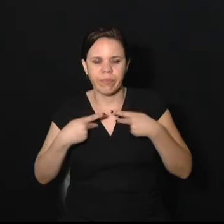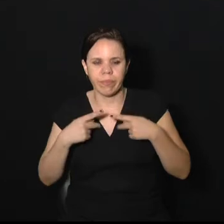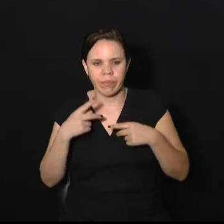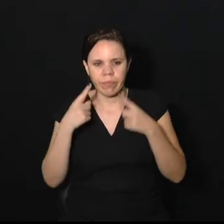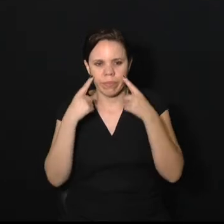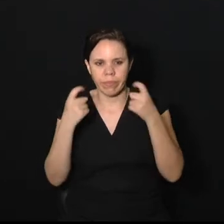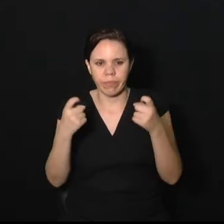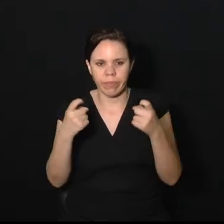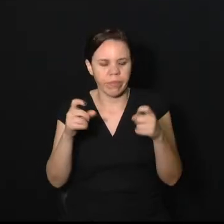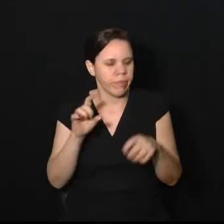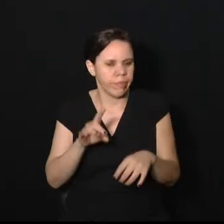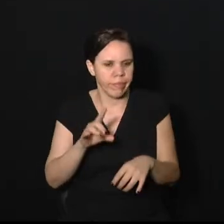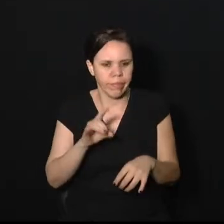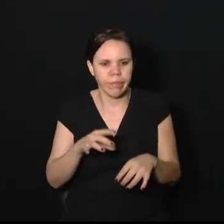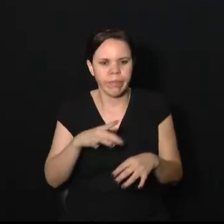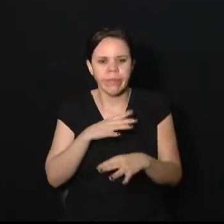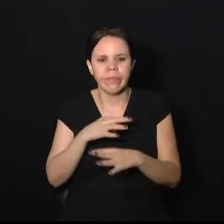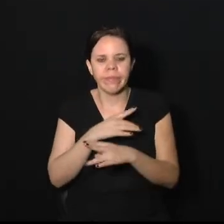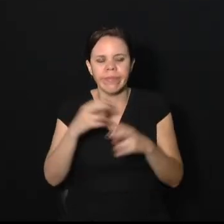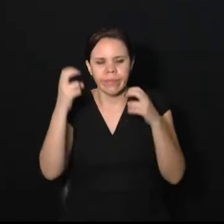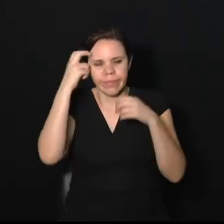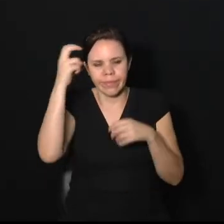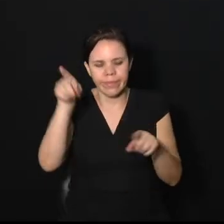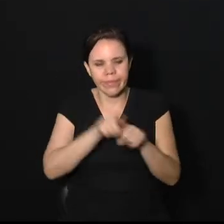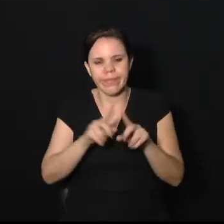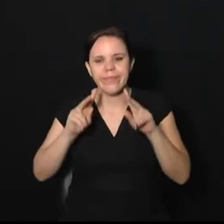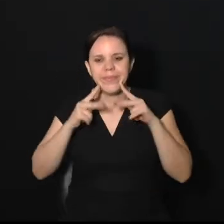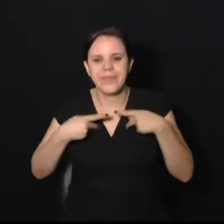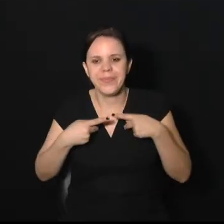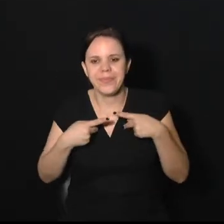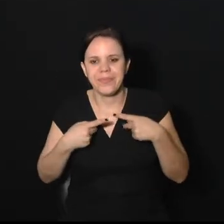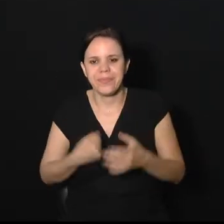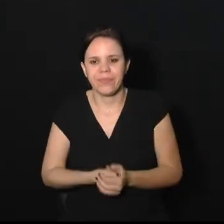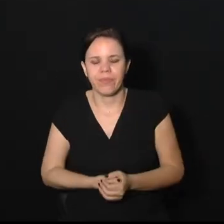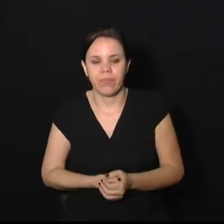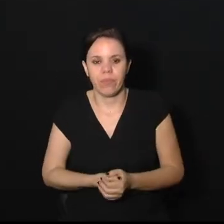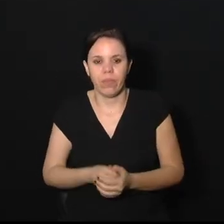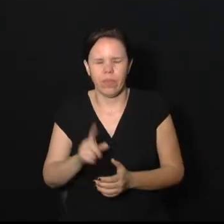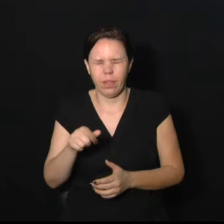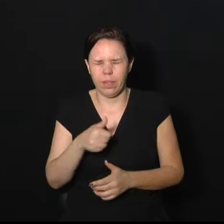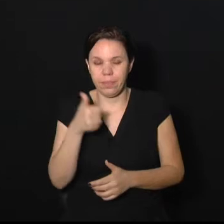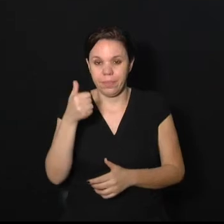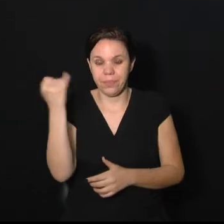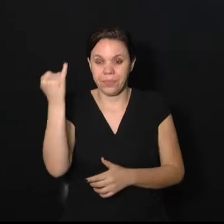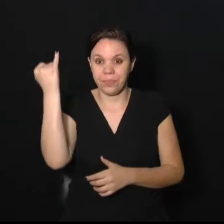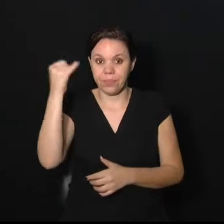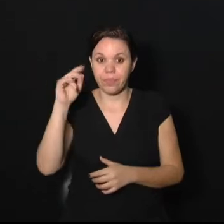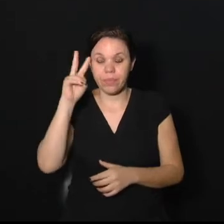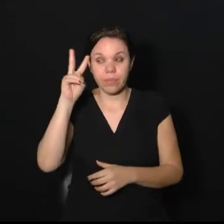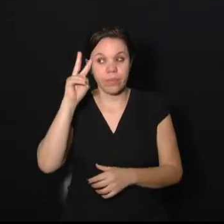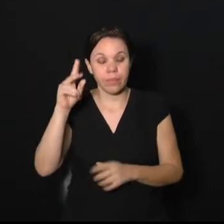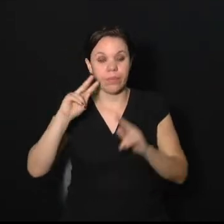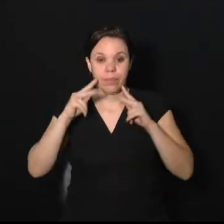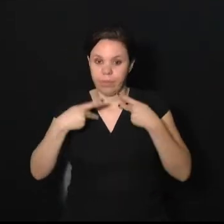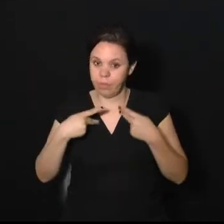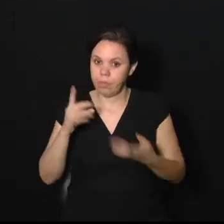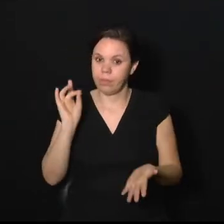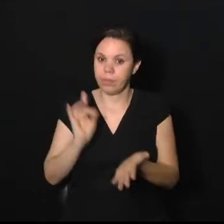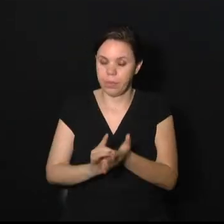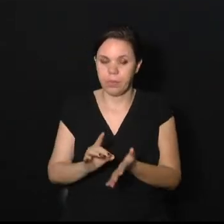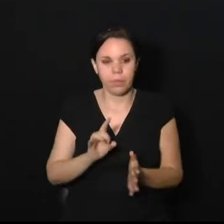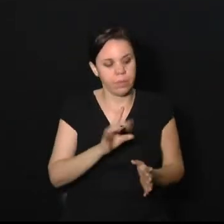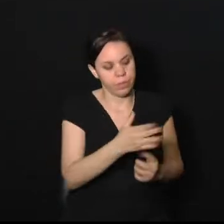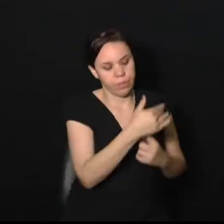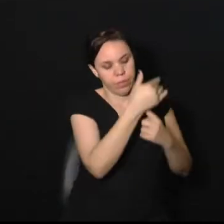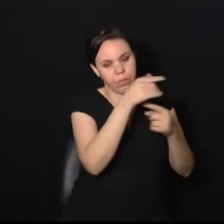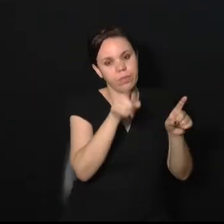cidades inteligentes, mas cidades humanas inteligentes. Então, isso é muito importante lembrar do ser humano, não esquecer que a gente só estava na tecnologia,